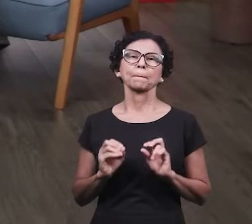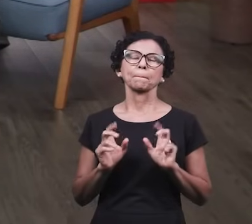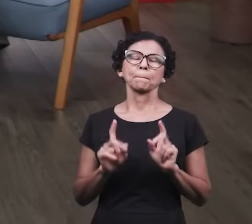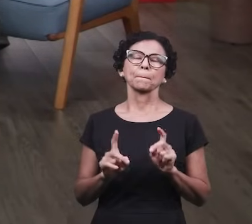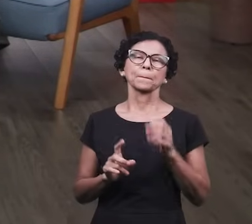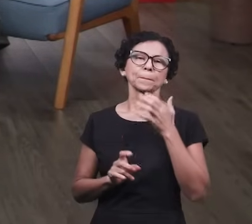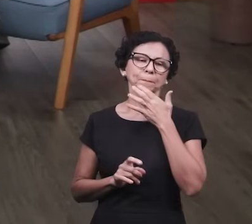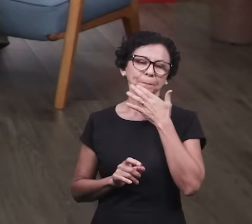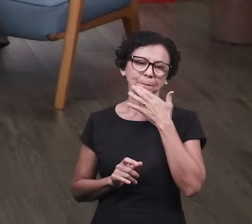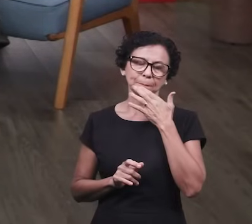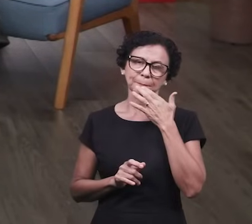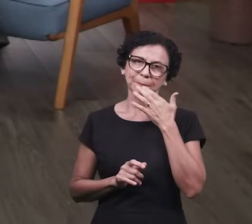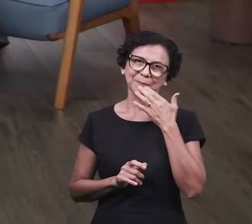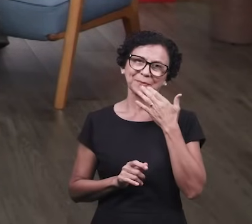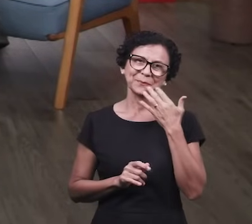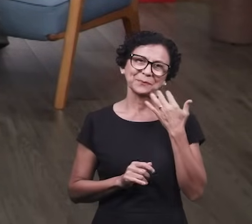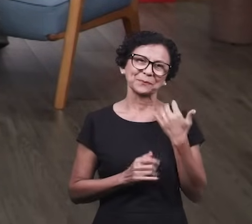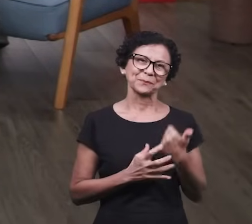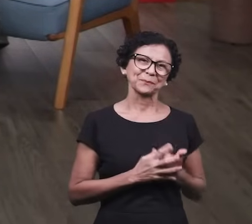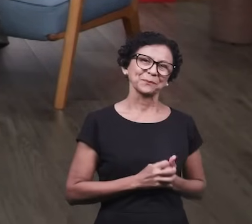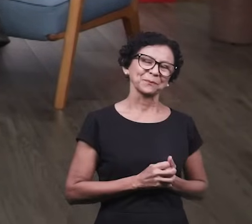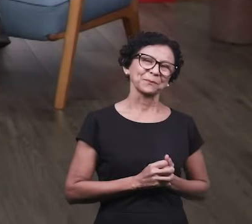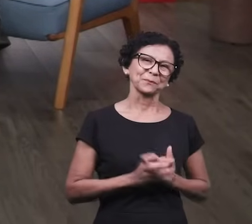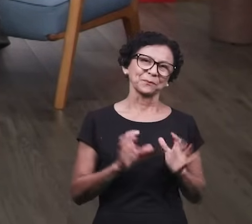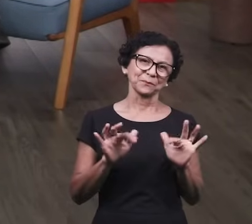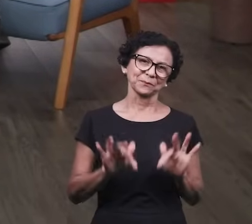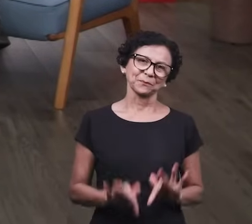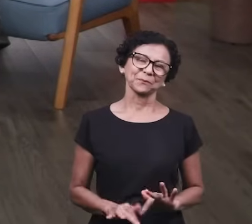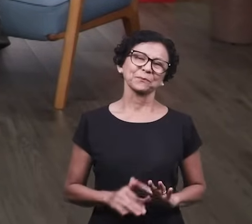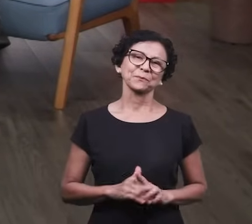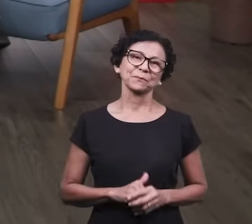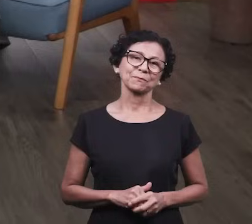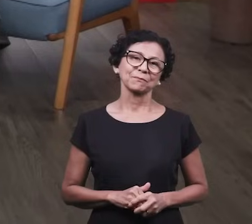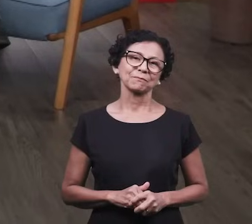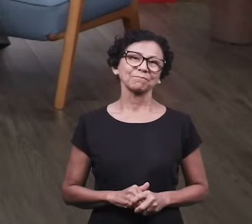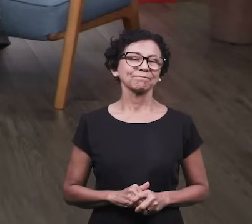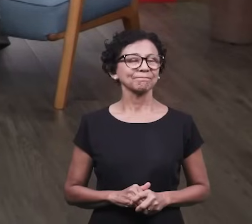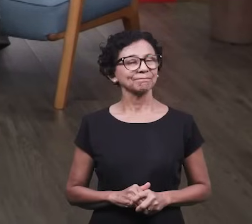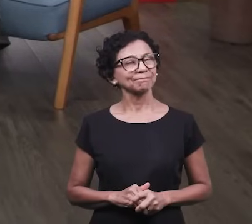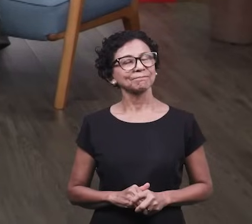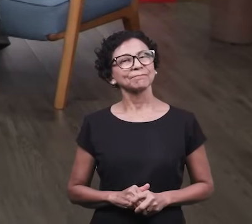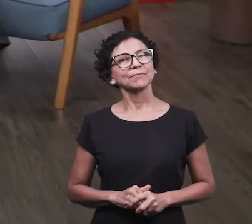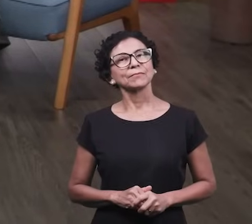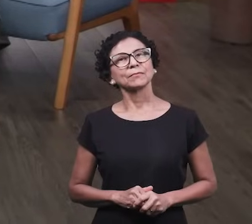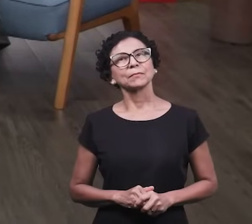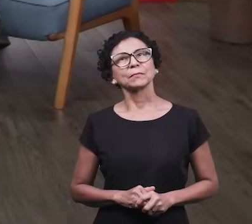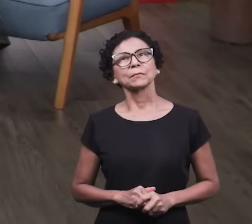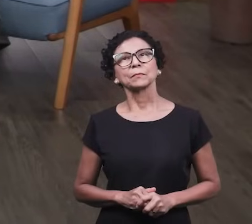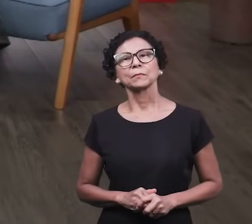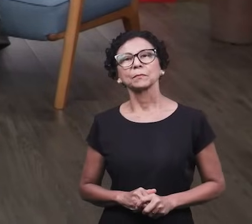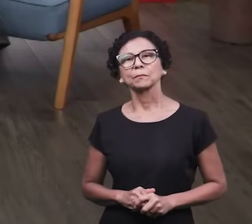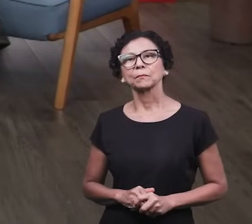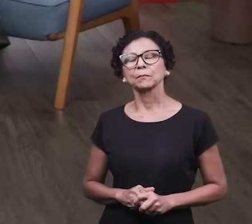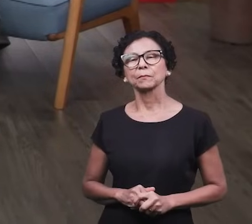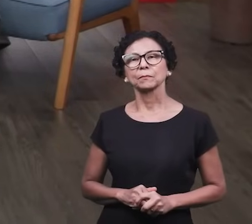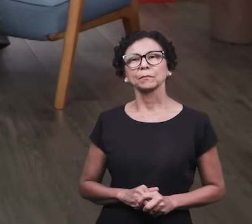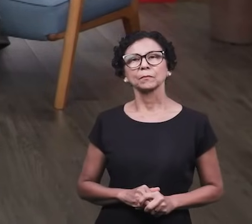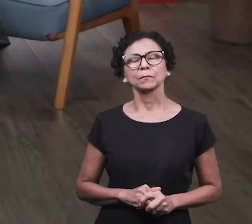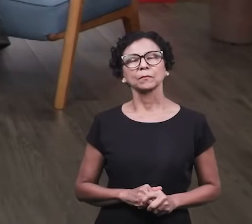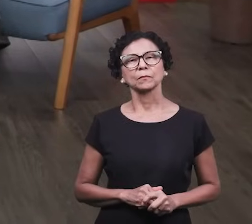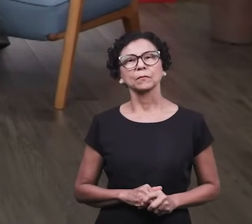bem. A gente já está na parte final do programa, né? E sempre nesse final nós